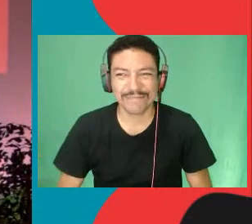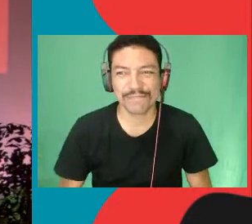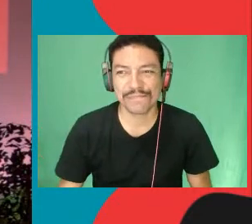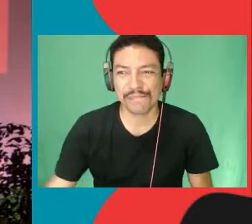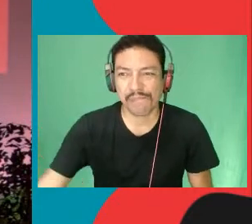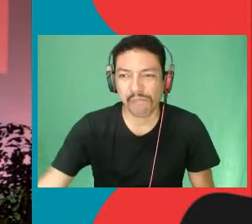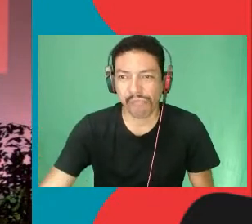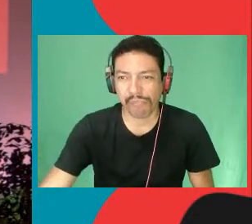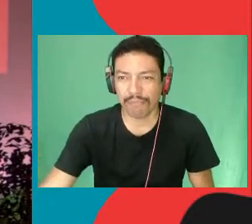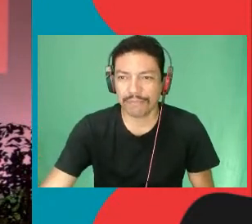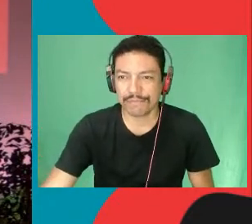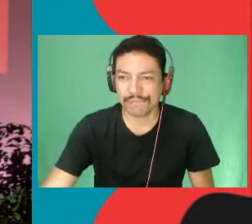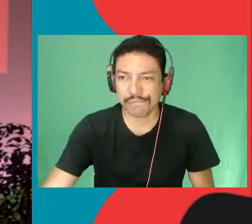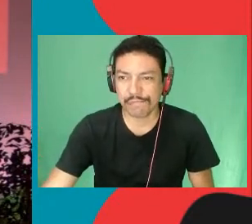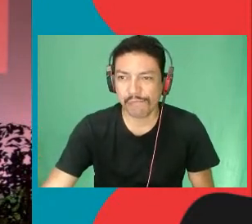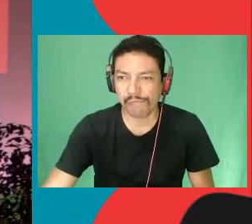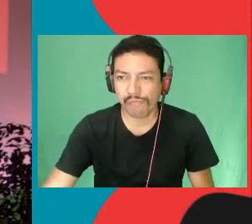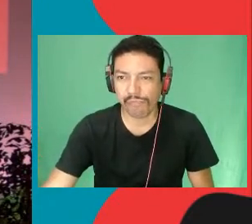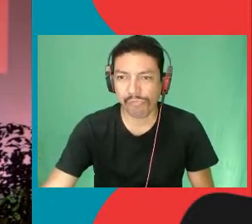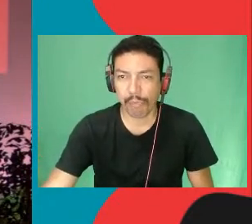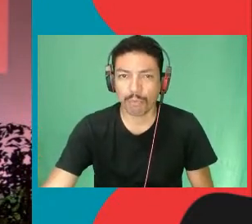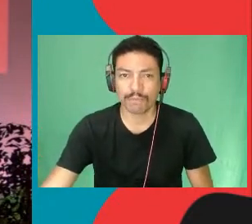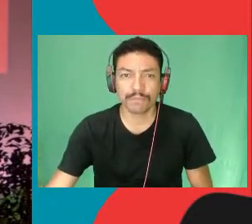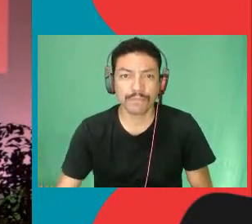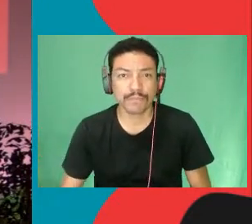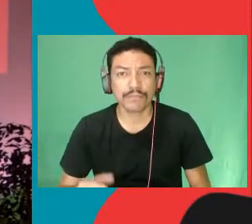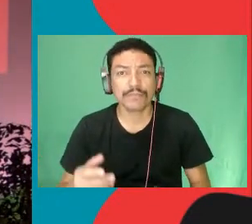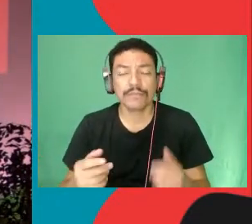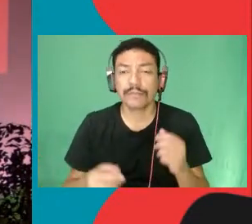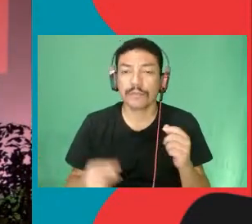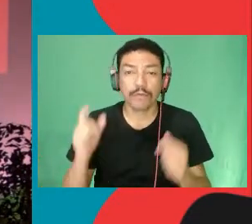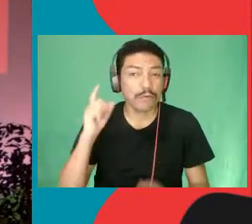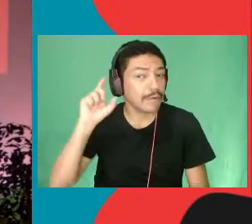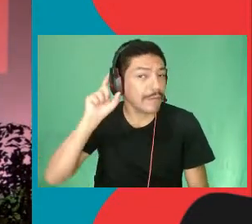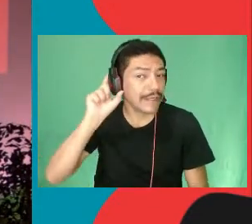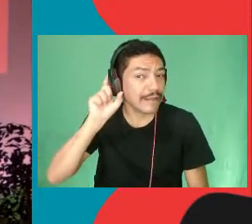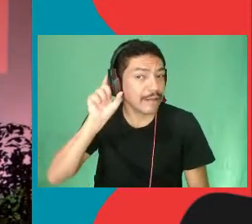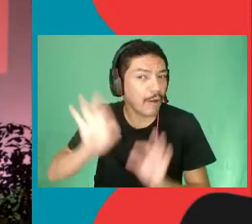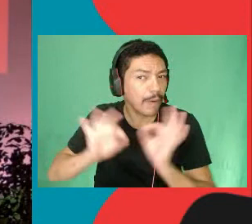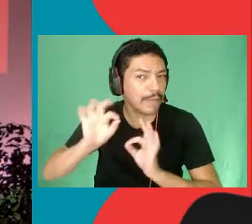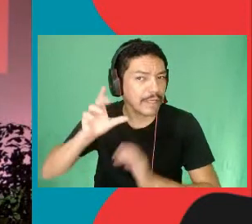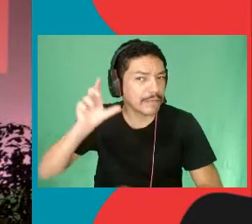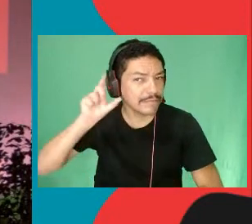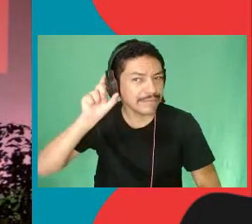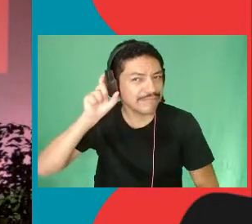E aí, como estamos? Eu ranquei o ponto aqui. Deixa eu voltar para saber como é que está.